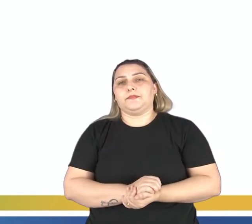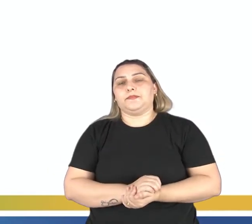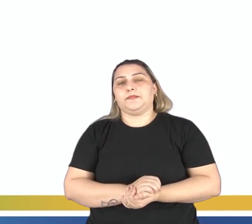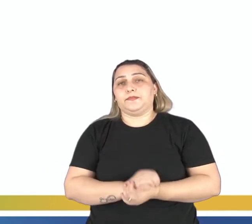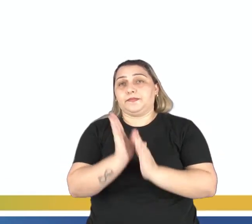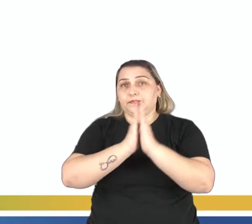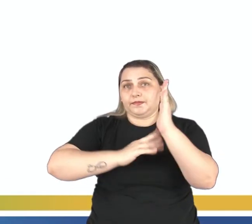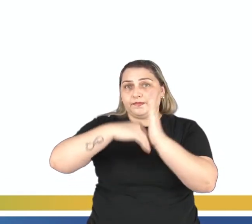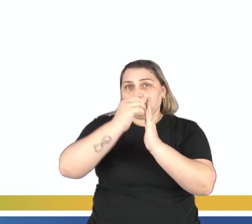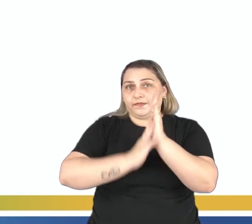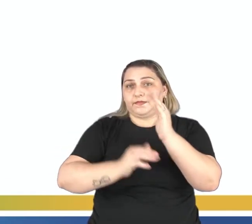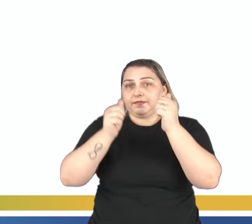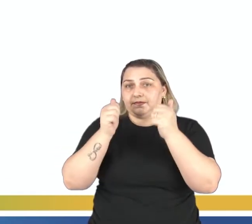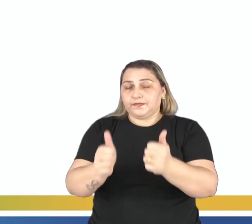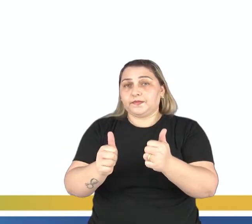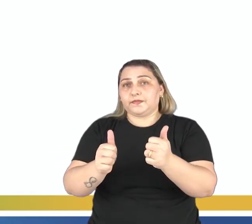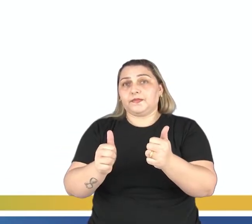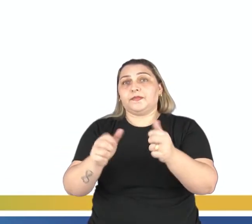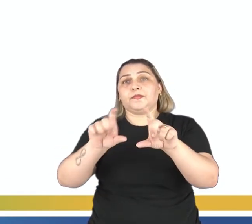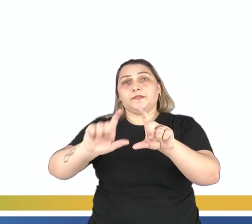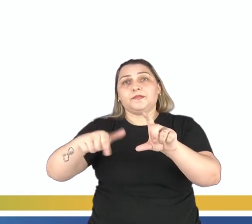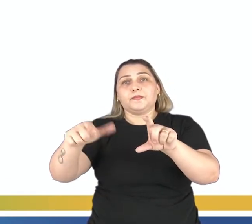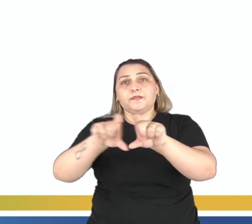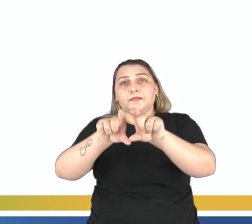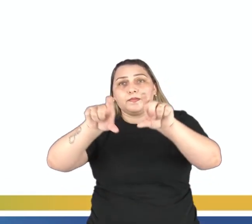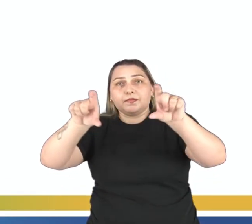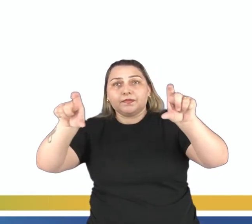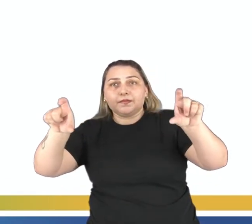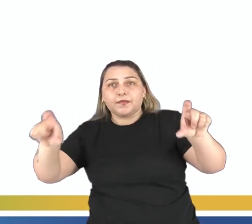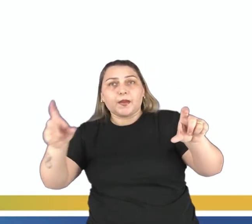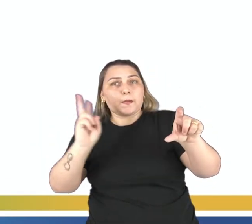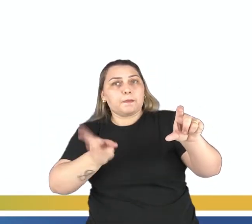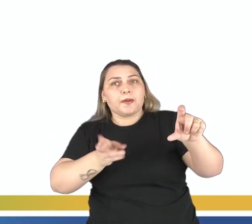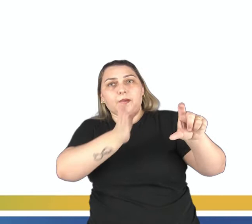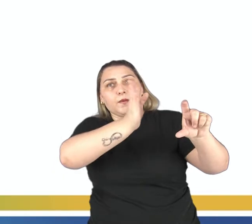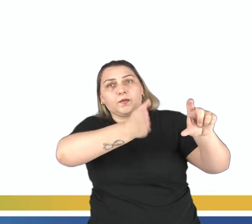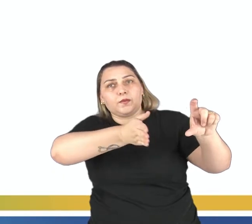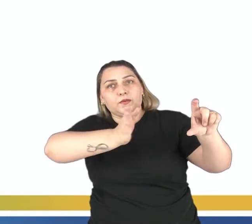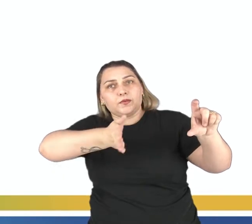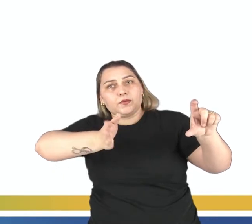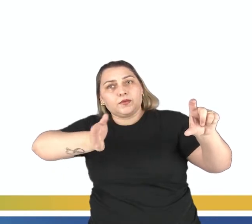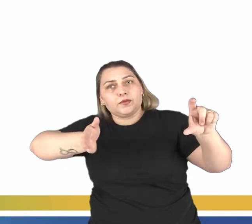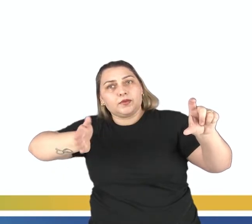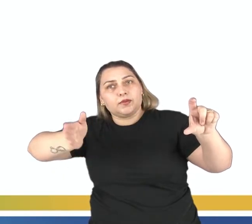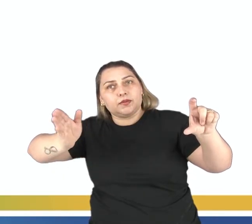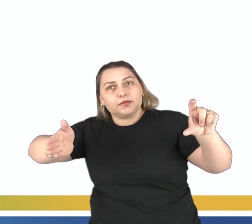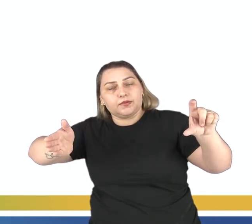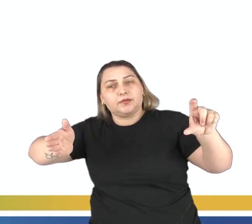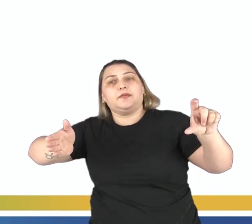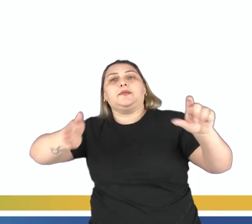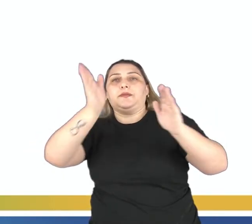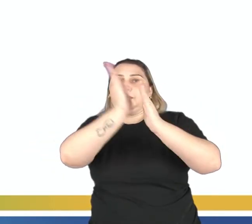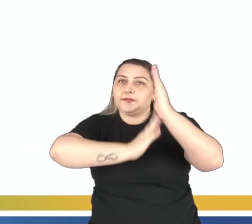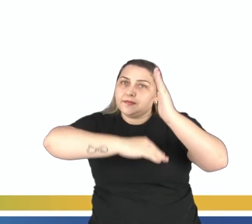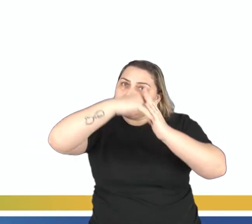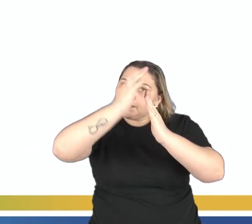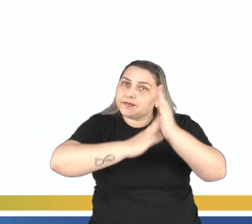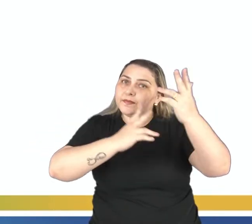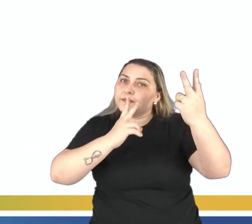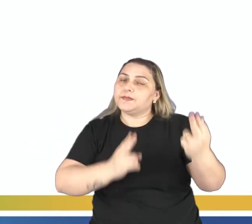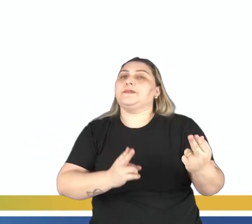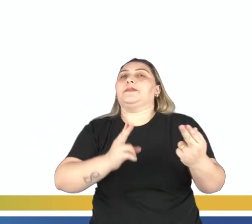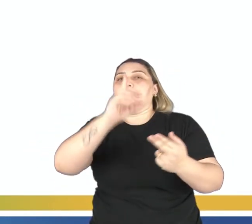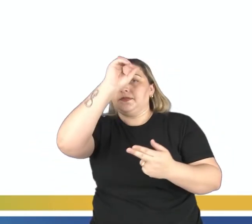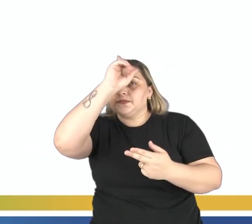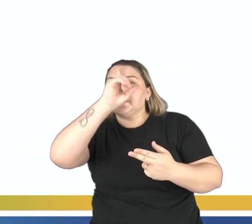está pintado, ok? E a próxima imagem nós temos a mesma figura, só que dividida em 6 partes iguais, sendo